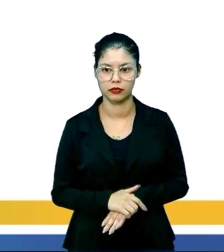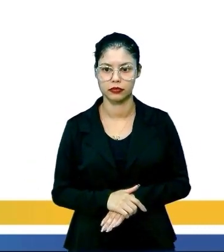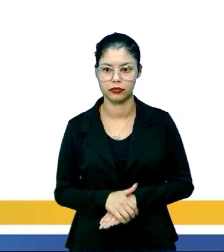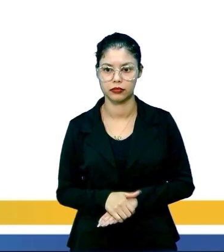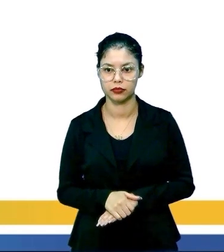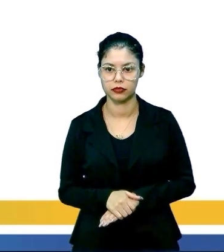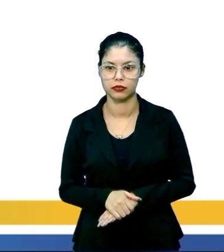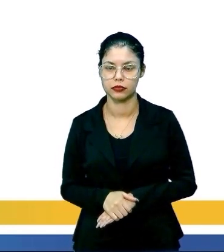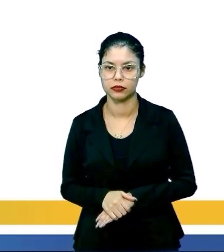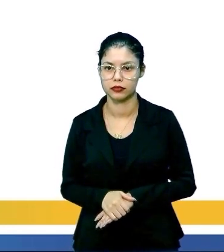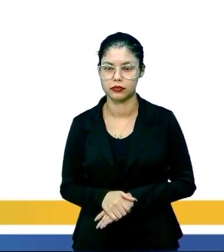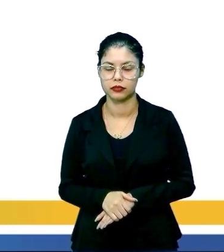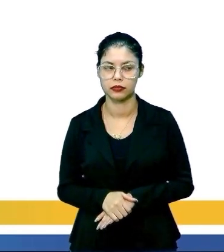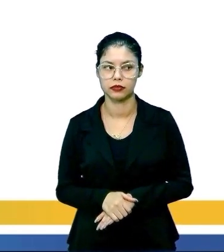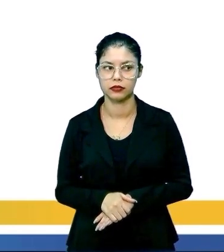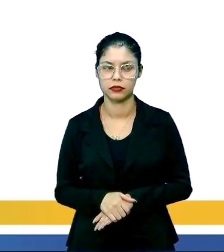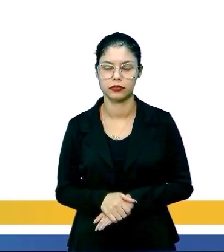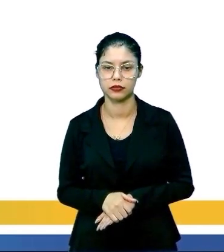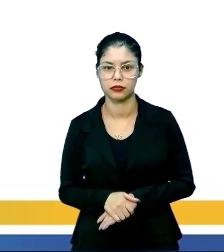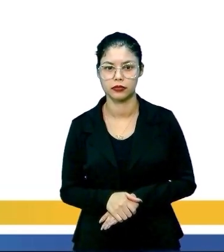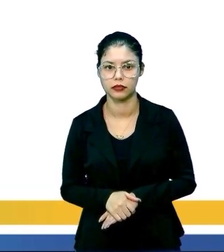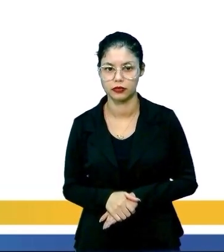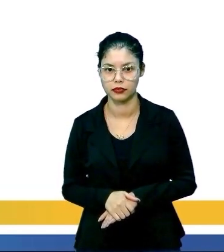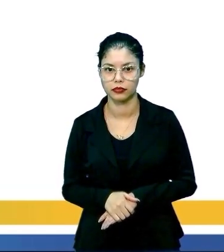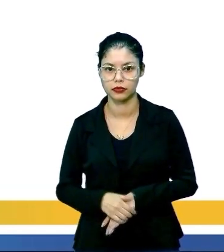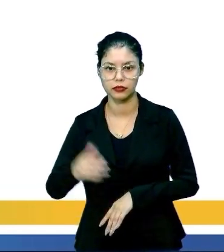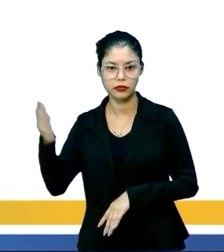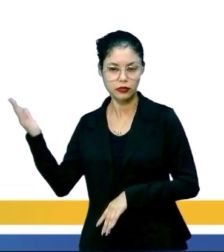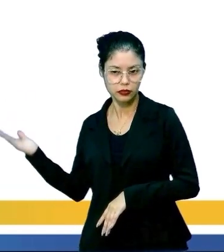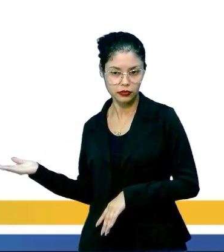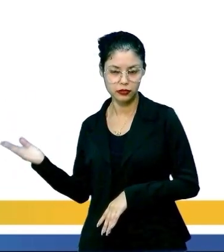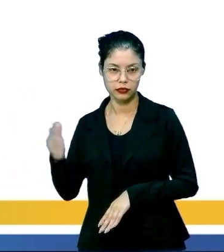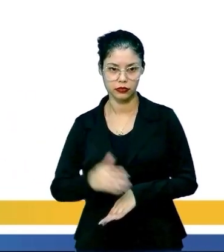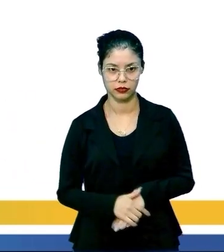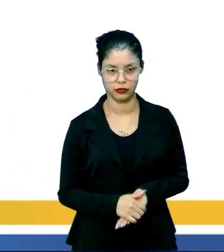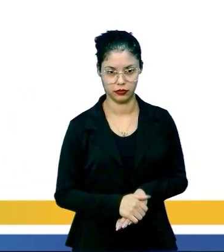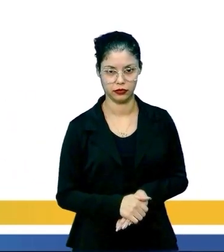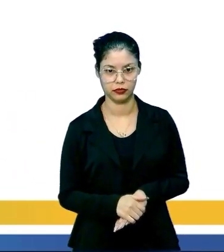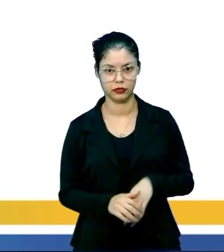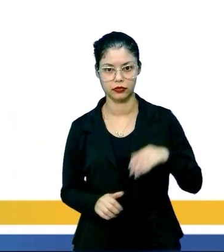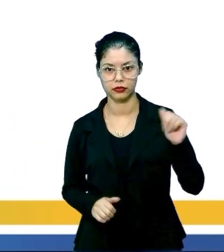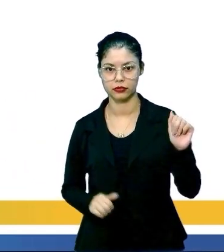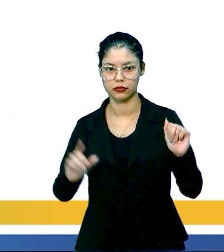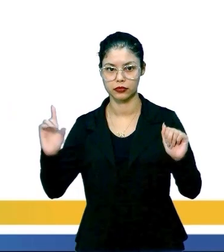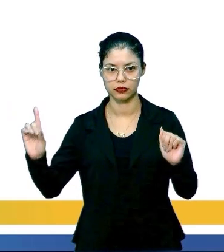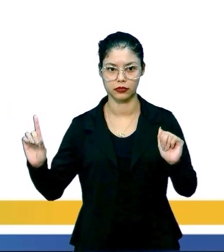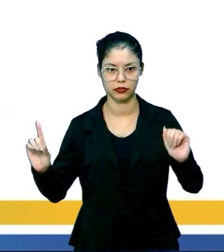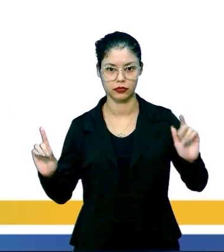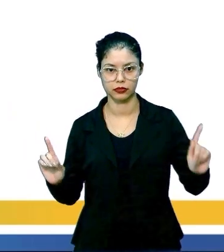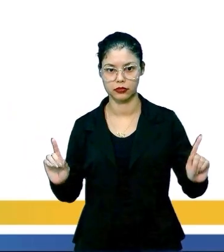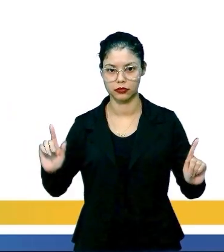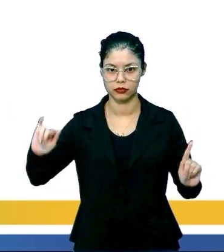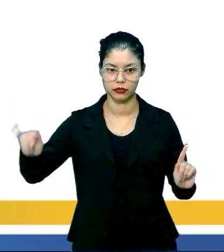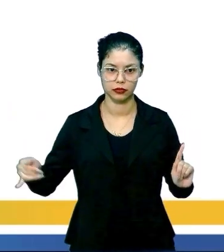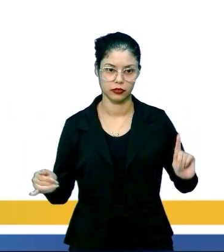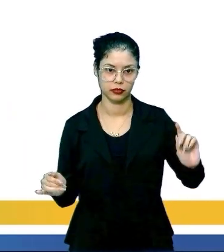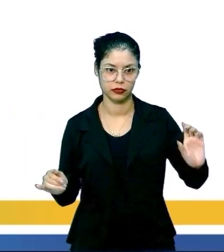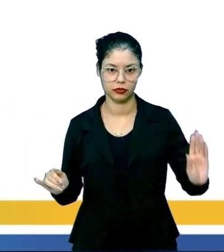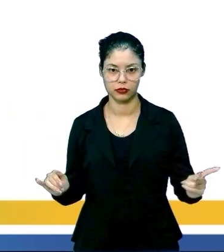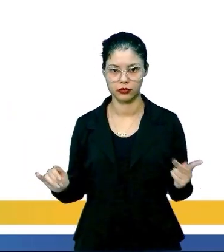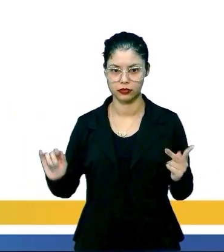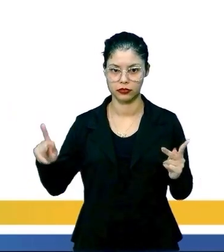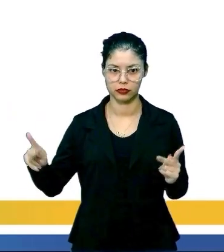relação entre o conjunto A e B. Olha aí. Aí nós temos esses pontos